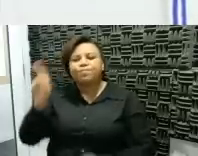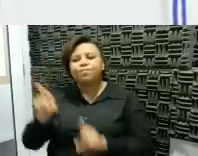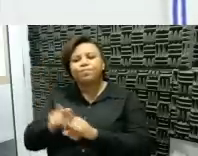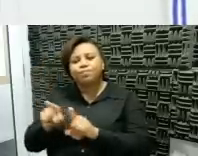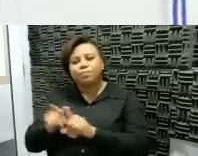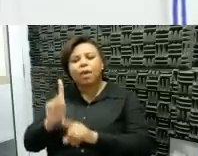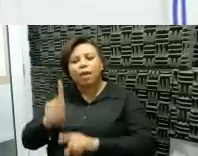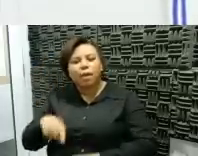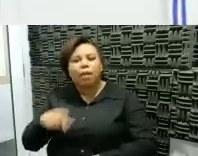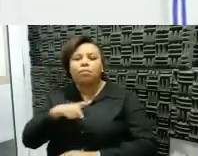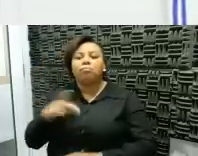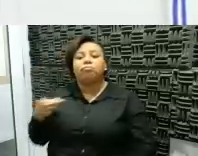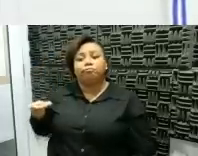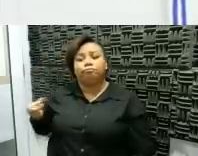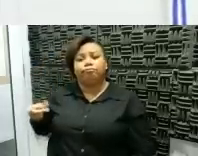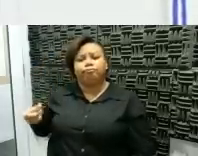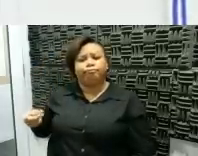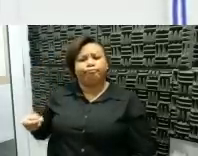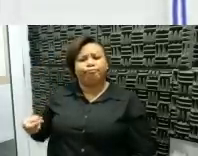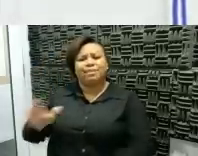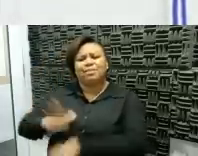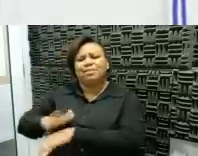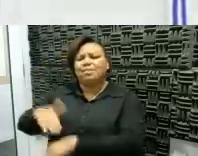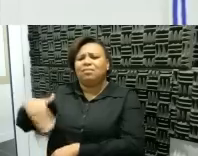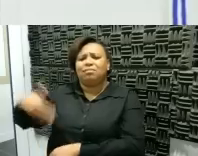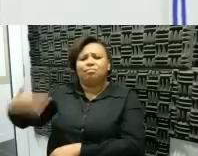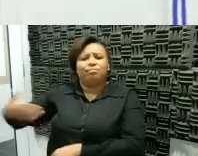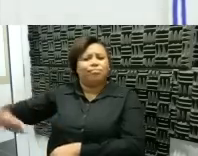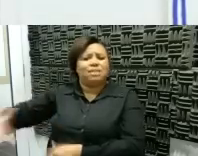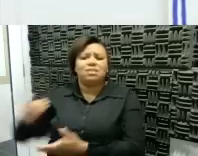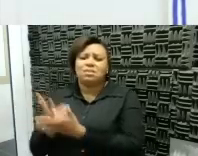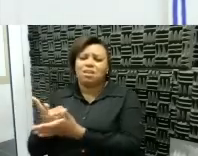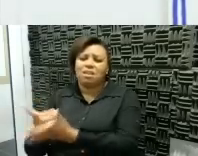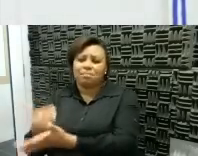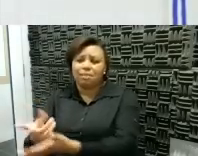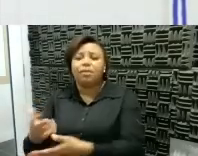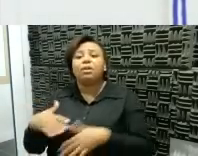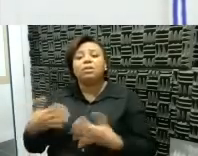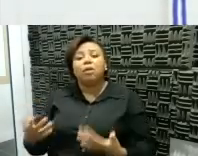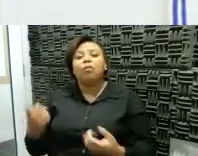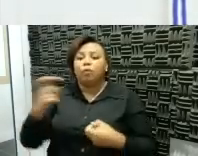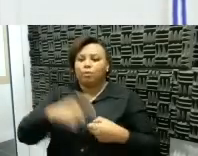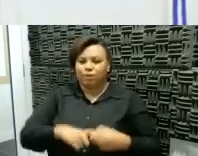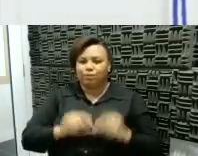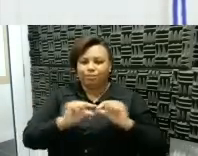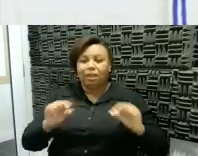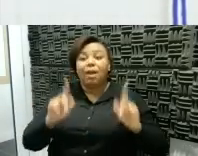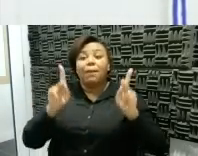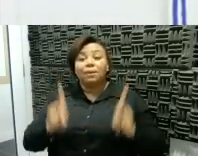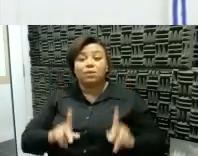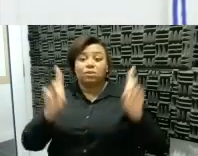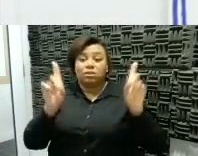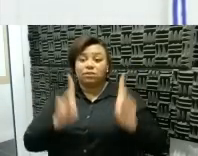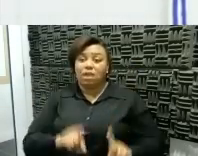Essa condição tem que ser de longo prazo então voltando pessoas com e cência são aquelas com impedimentos de longo